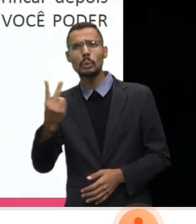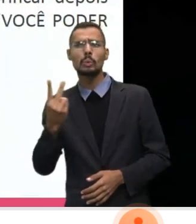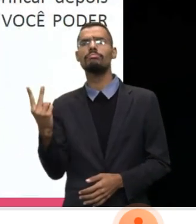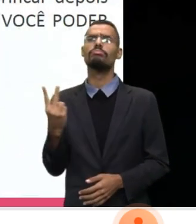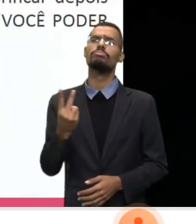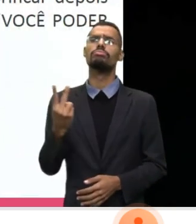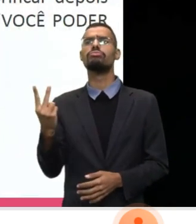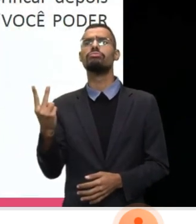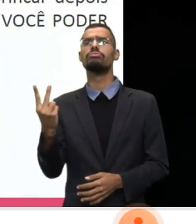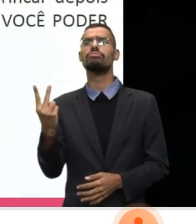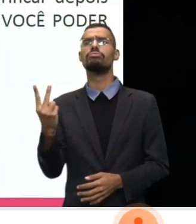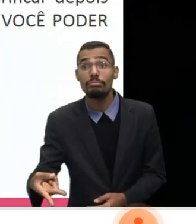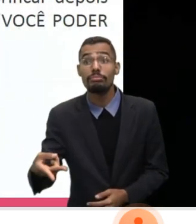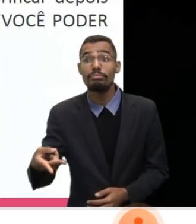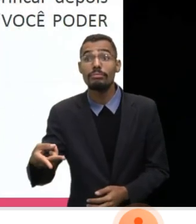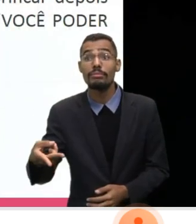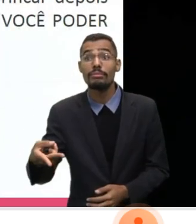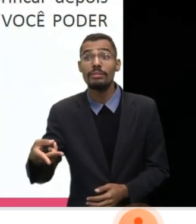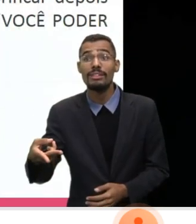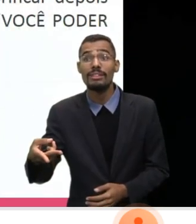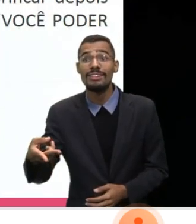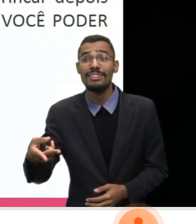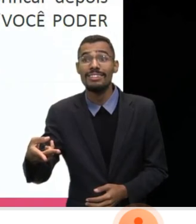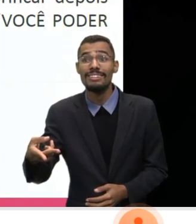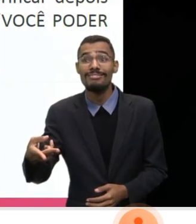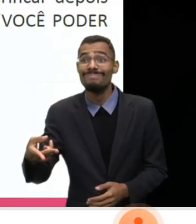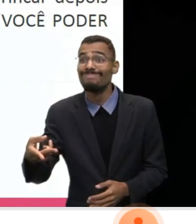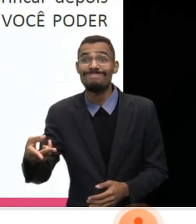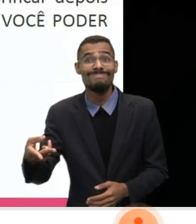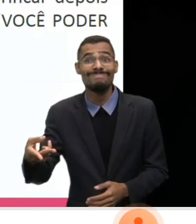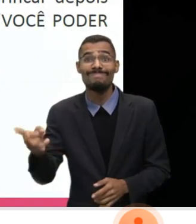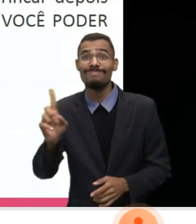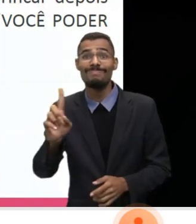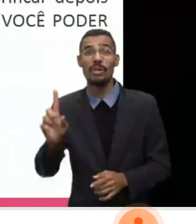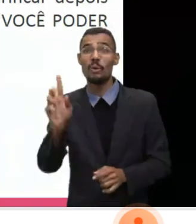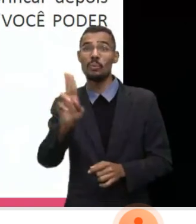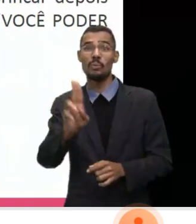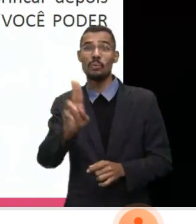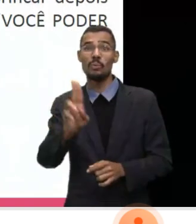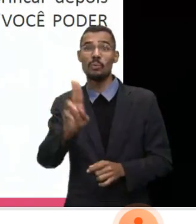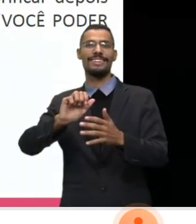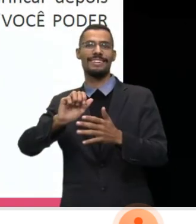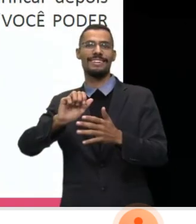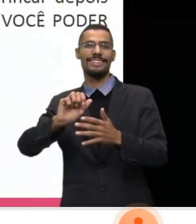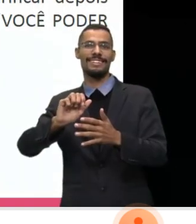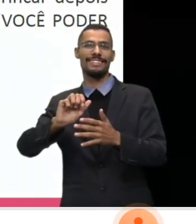e caíram, mas ela não utilizou os classificadores, tá?